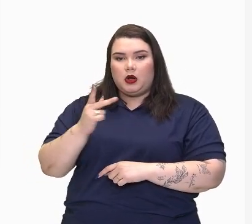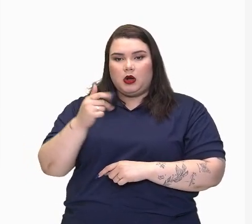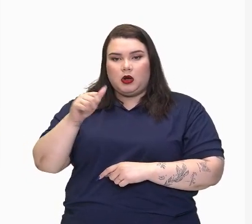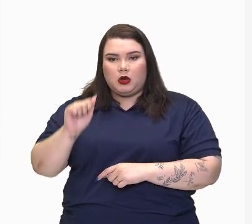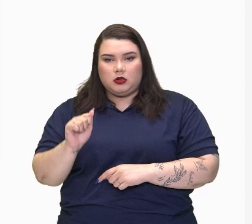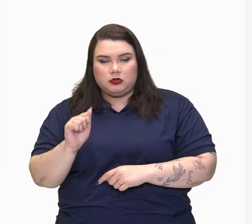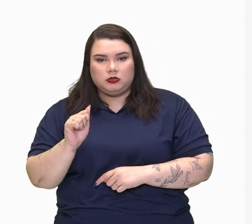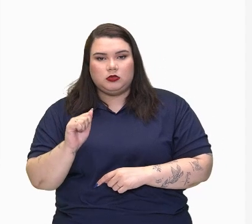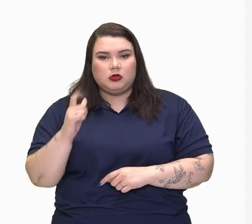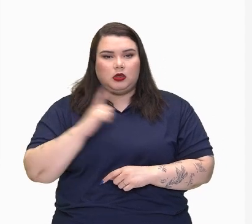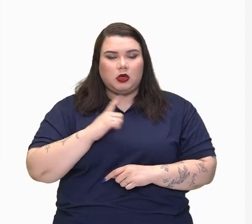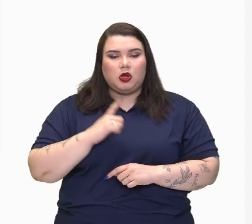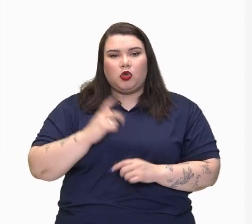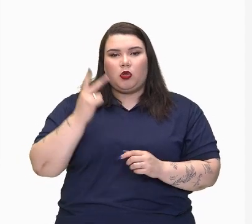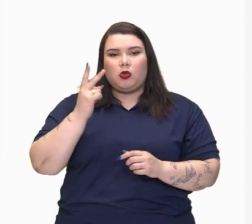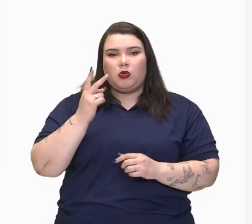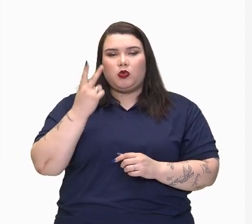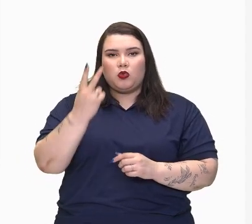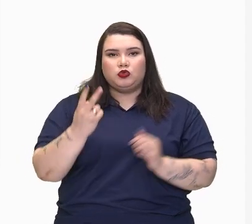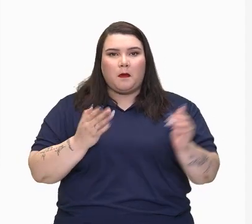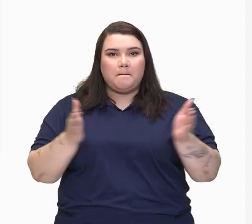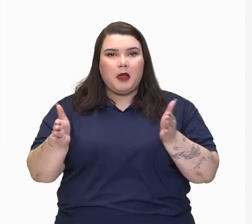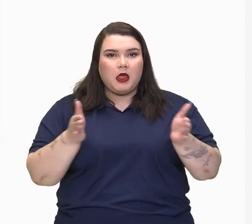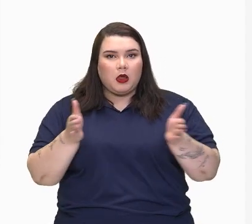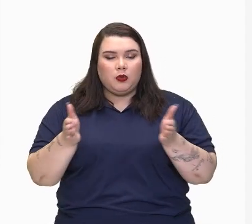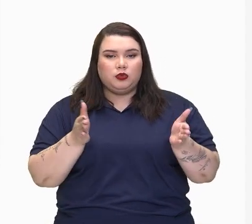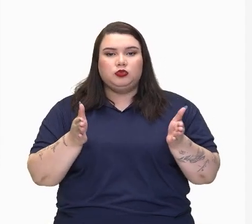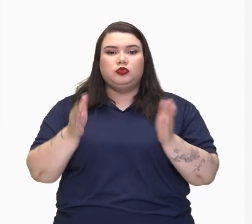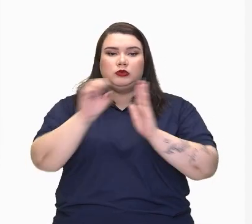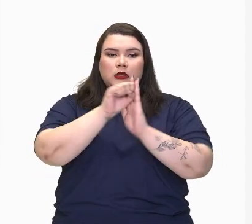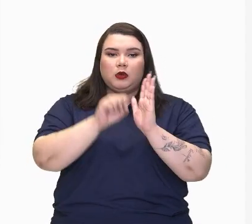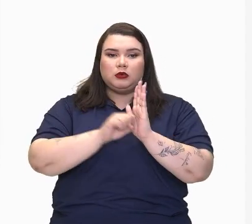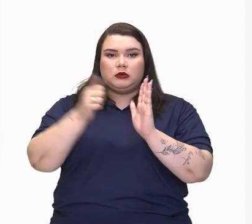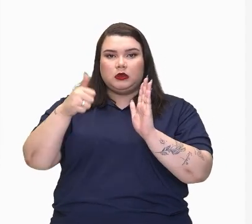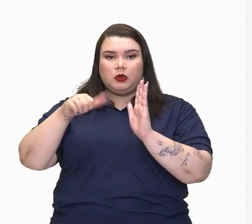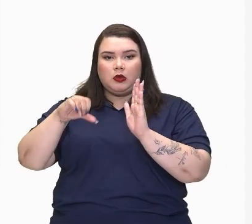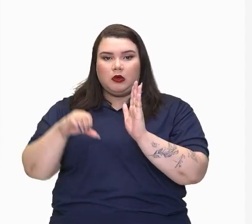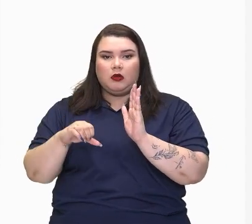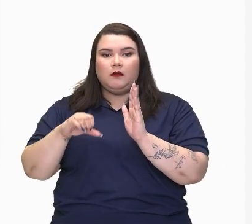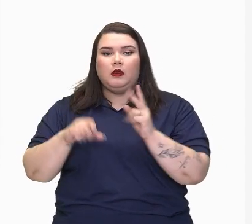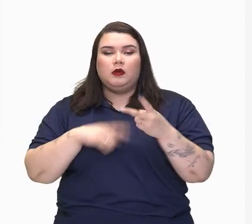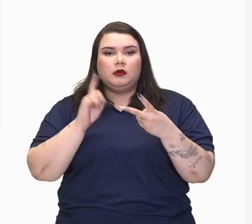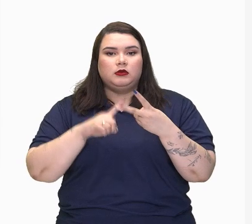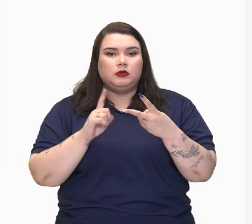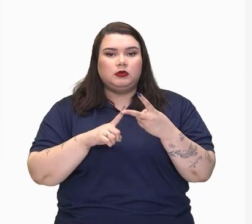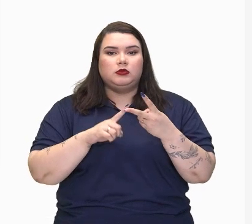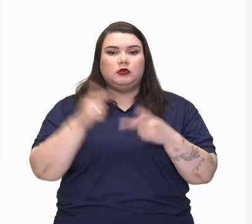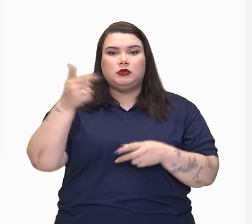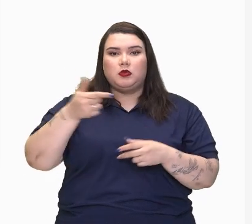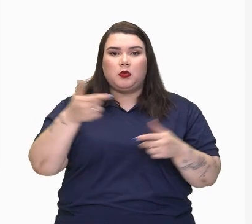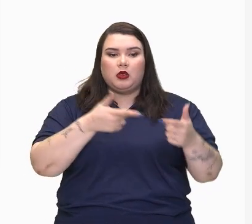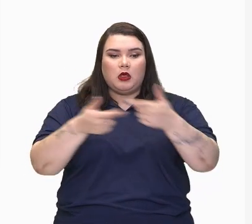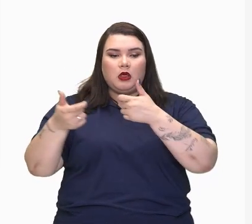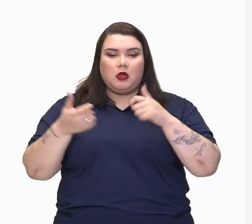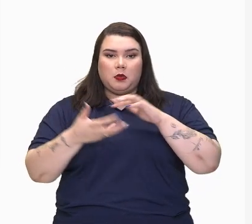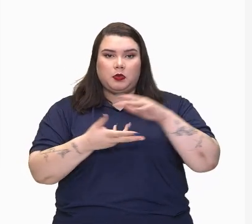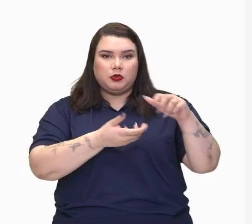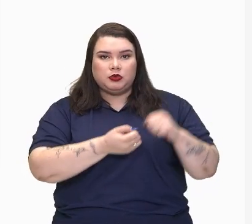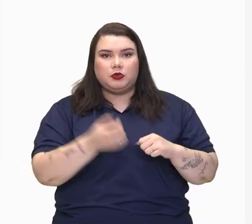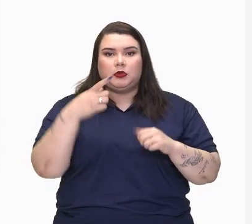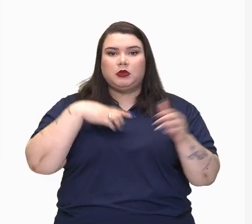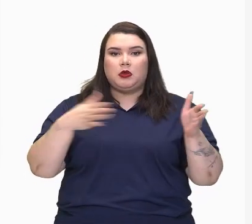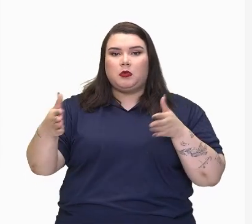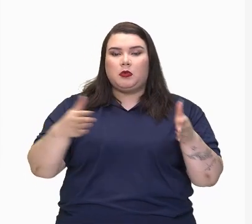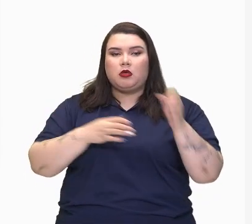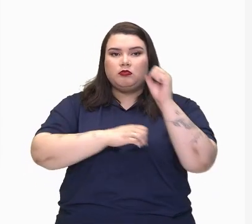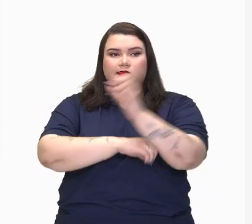dois grandes ciclos da borracha, né? Uma ali no século XIX e depois na Segunda Guerra Mundial, em que os aliados